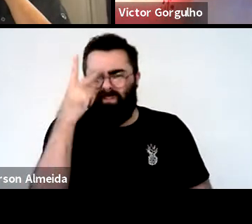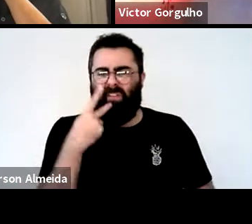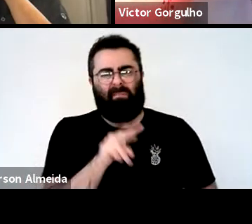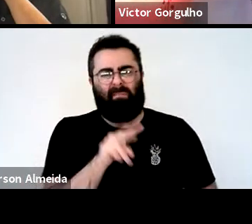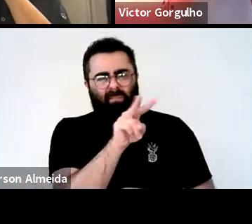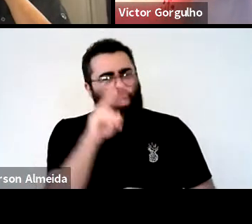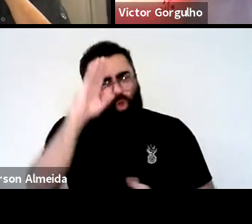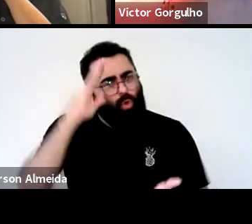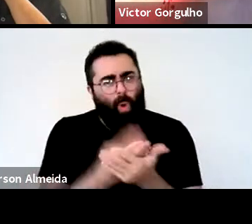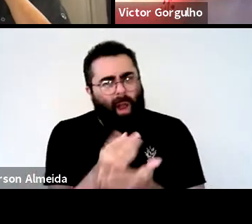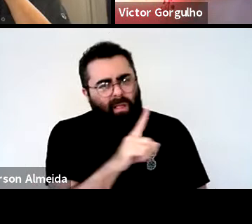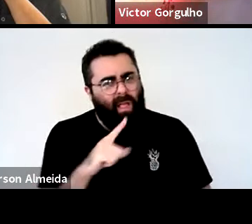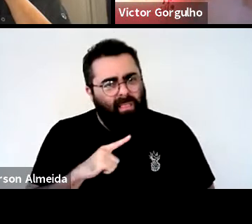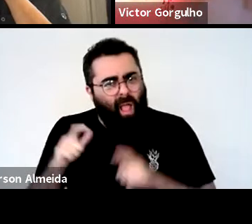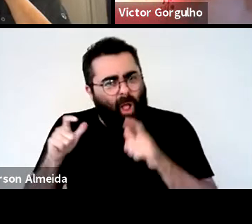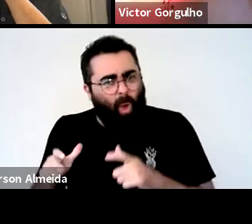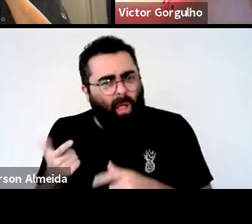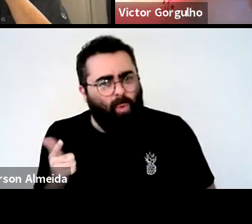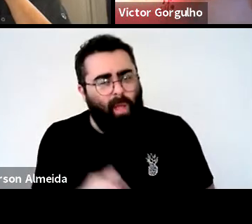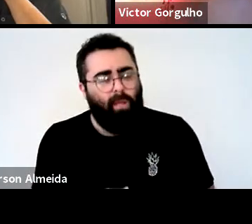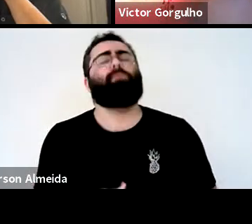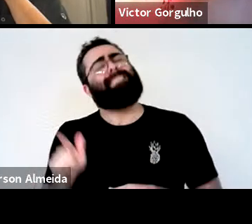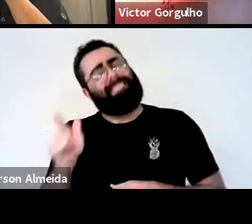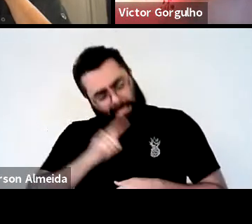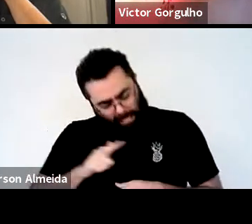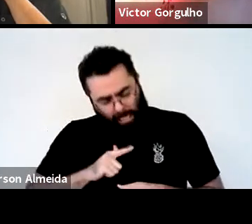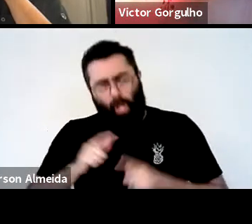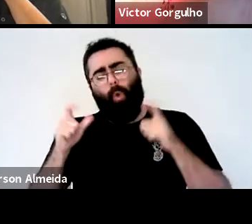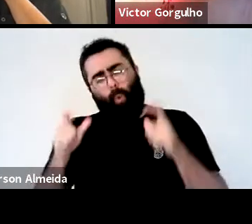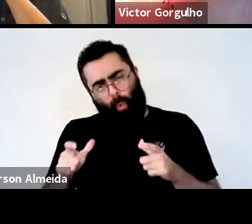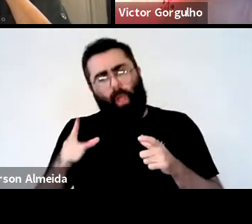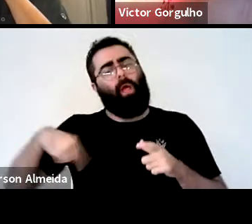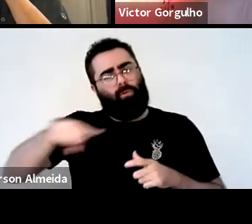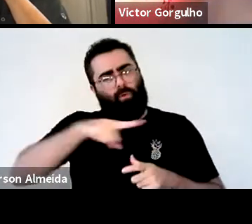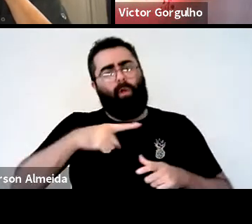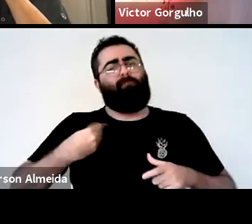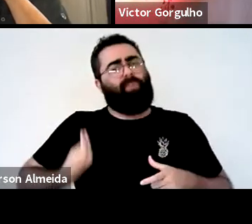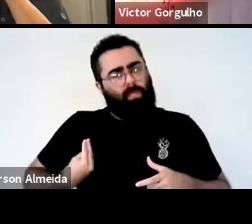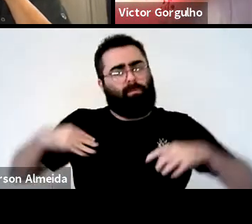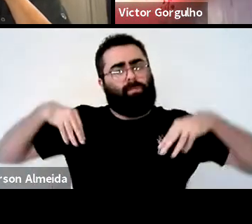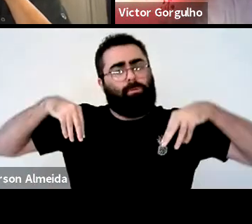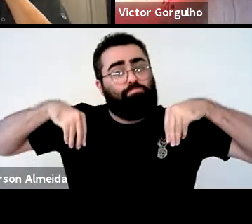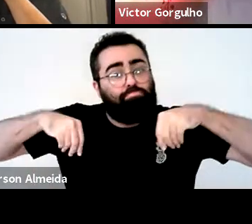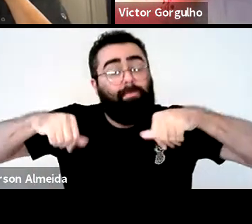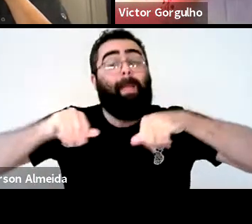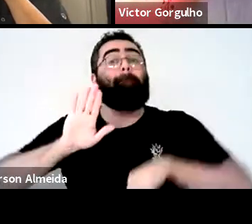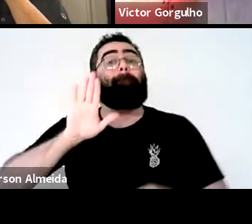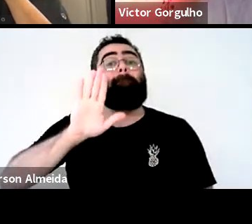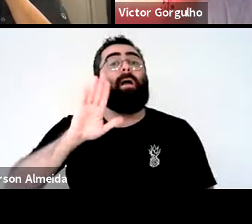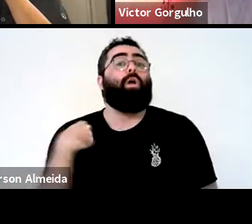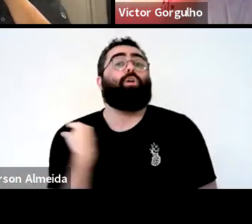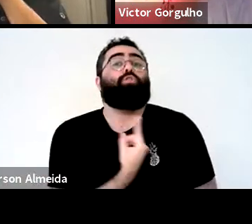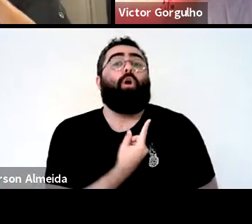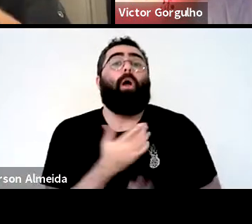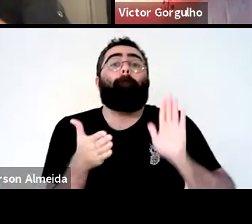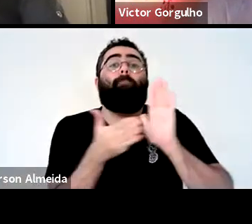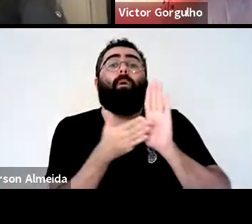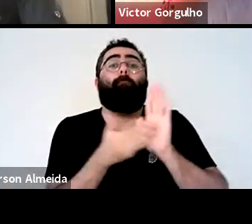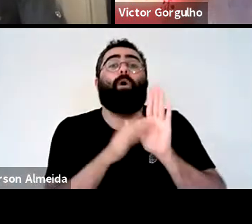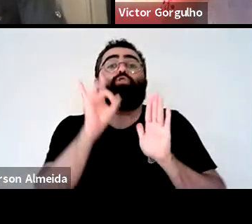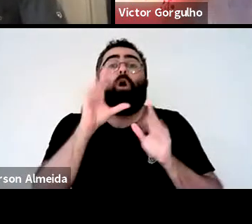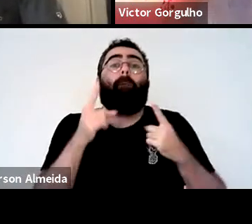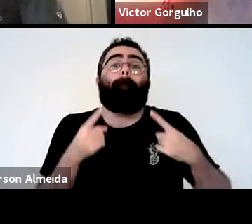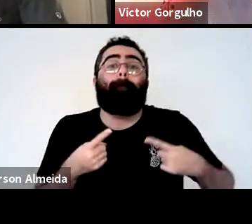espaço virtual e o espaço é esse como a gente vive. Então dá para pensar outros espaços sem ser esse o que a gente está já aqui